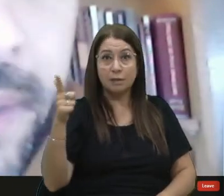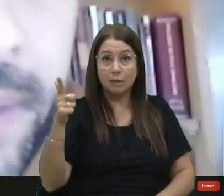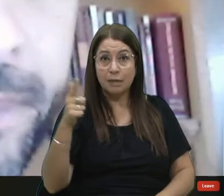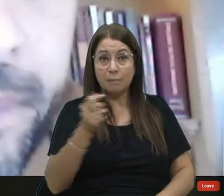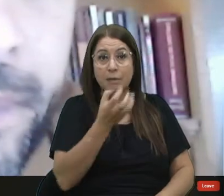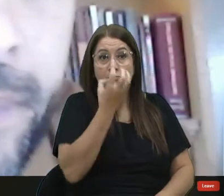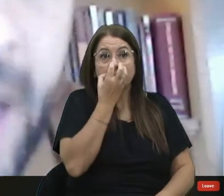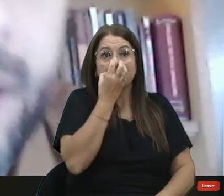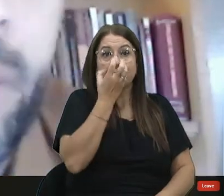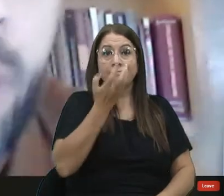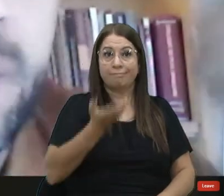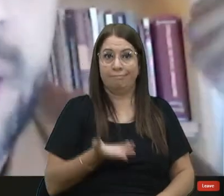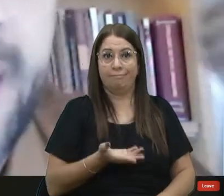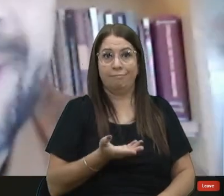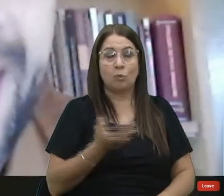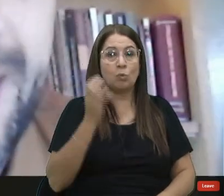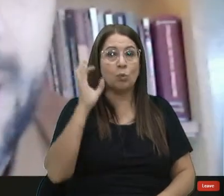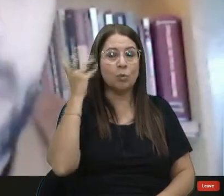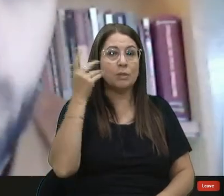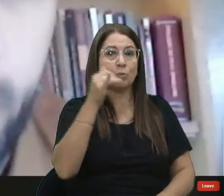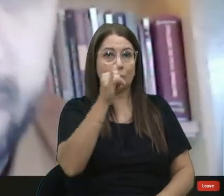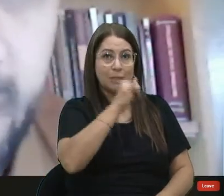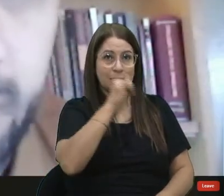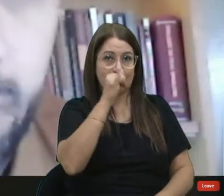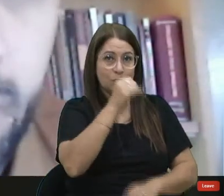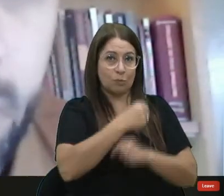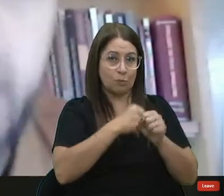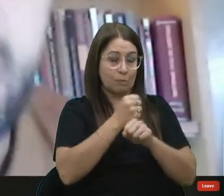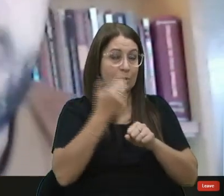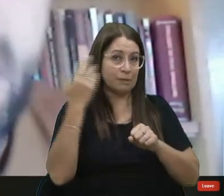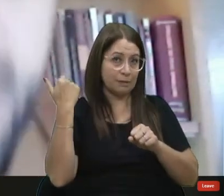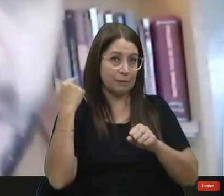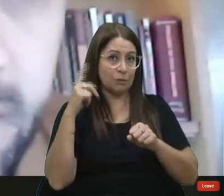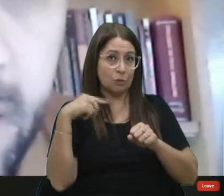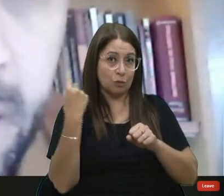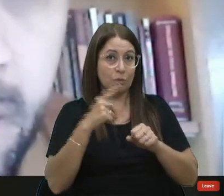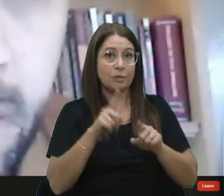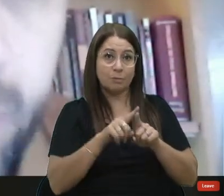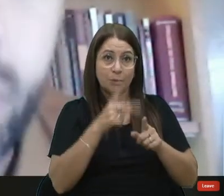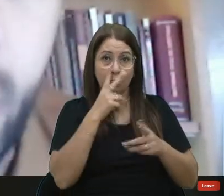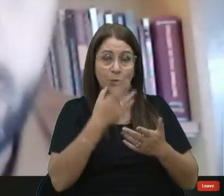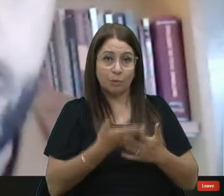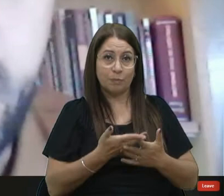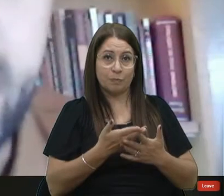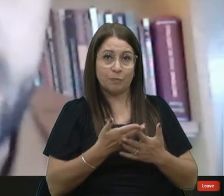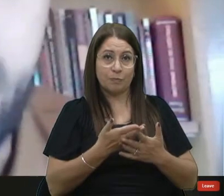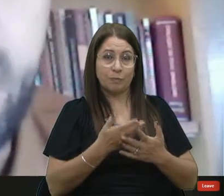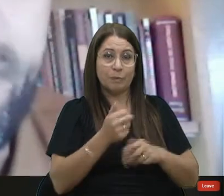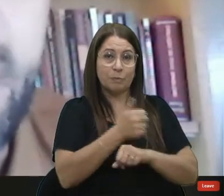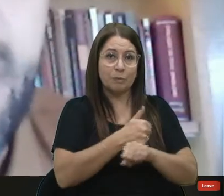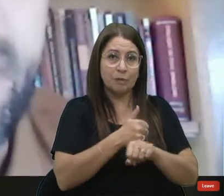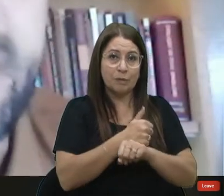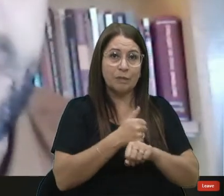respirador. Aquilo que acontecia na Itália no ano passado. Nós estamos na iminência dos nossos profissionais de